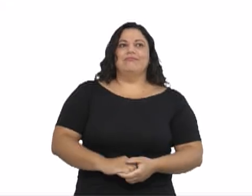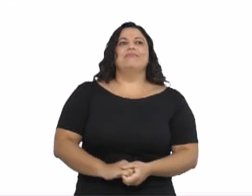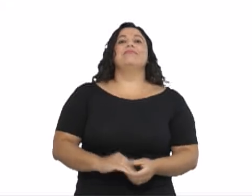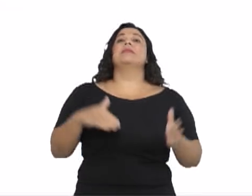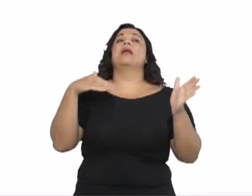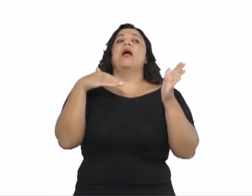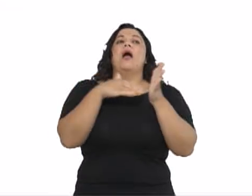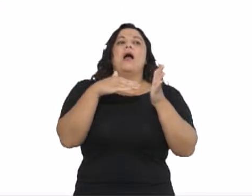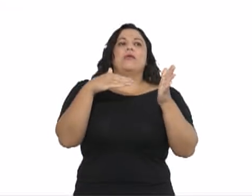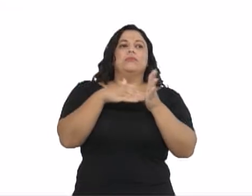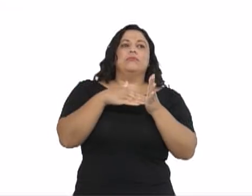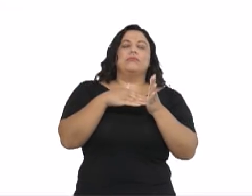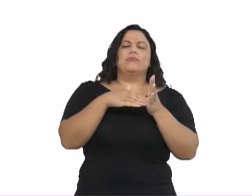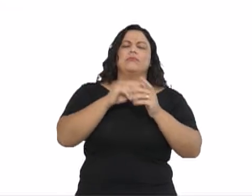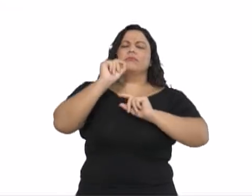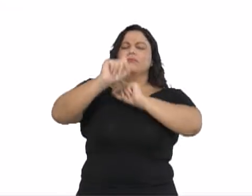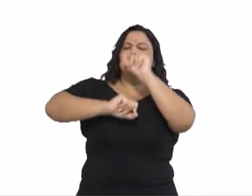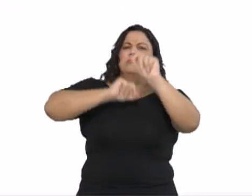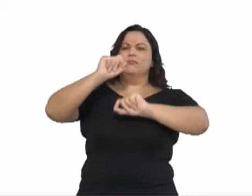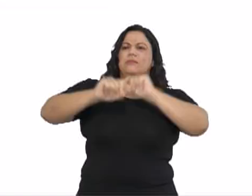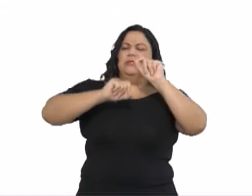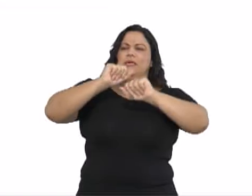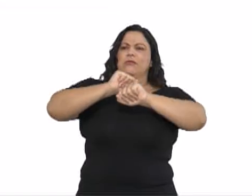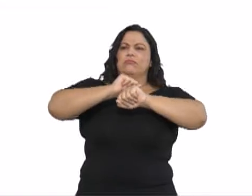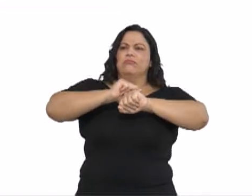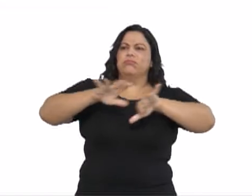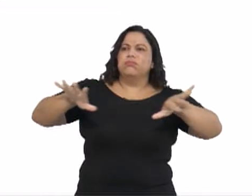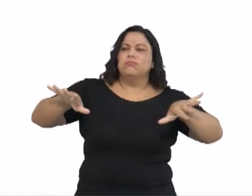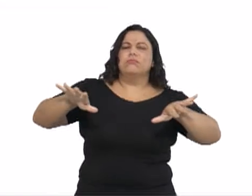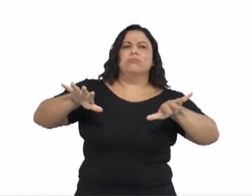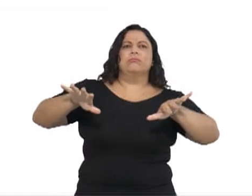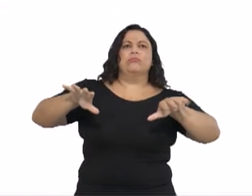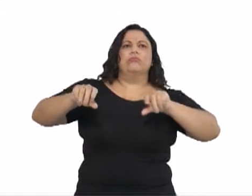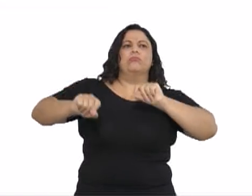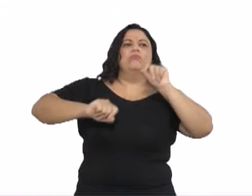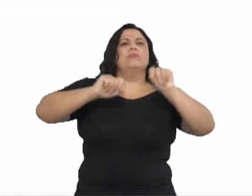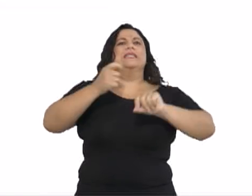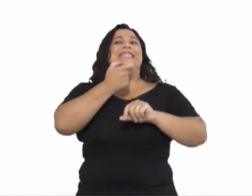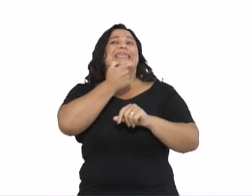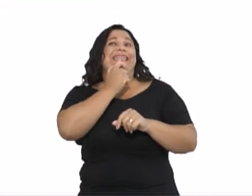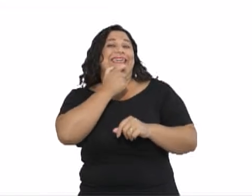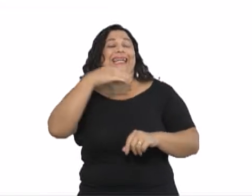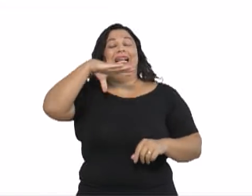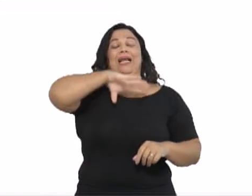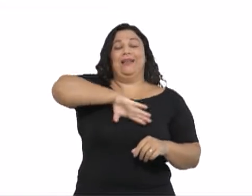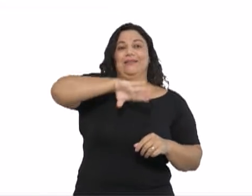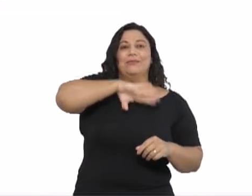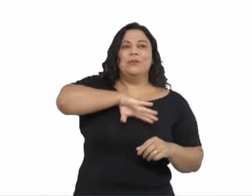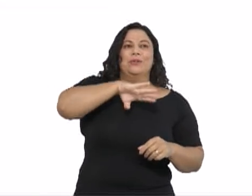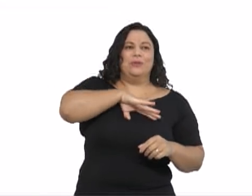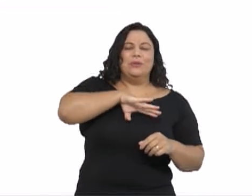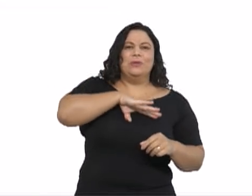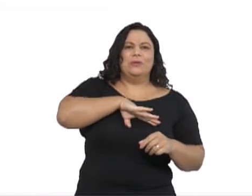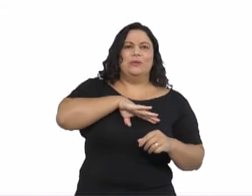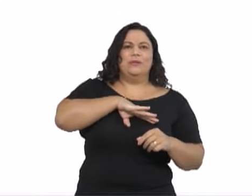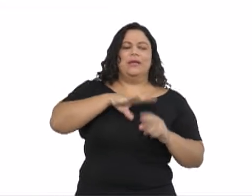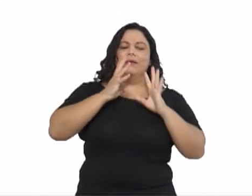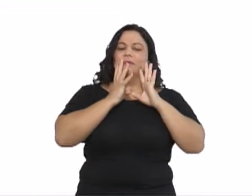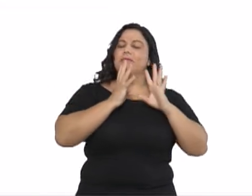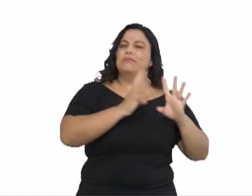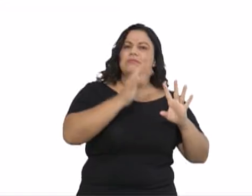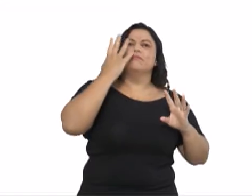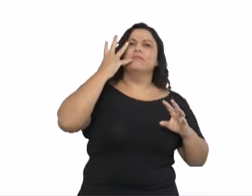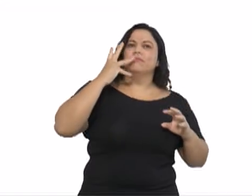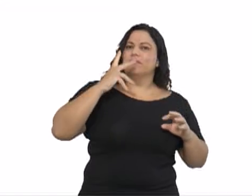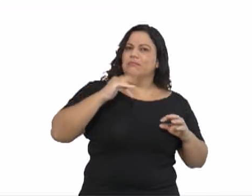que publicações em inglês ou português você conhece que dão voz a crianças e jovens? Há,